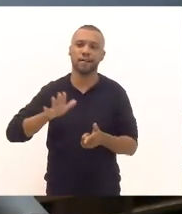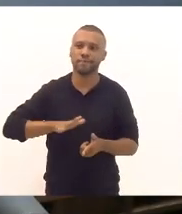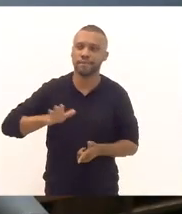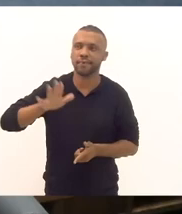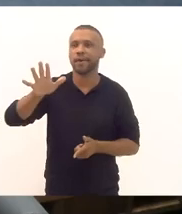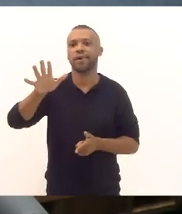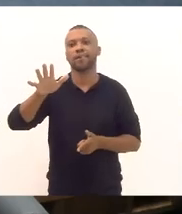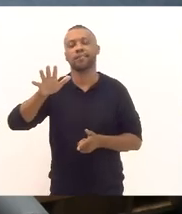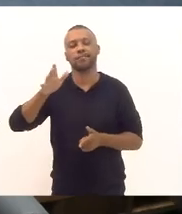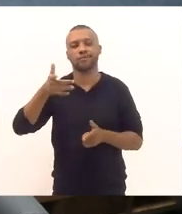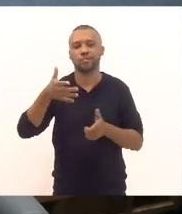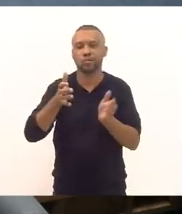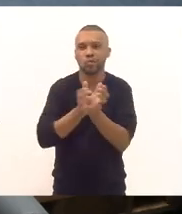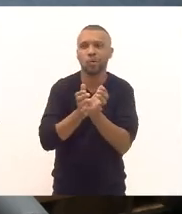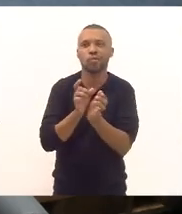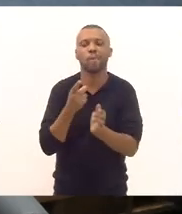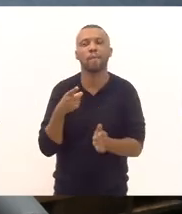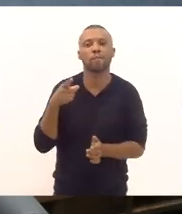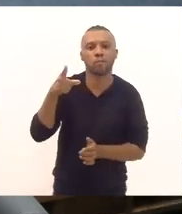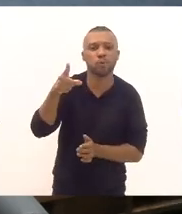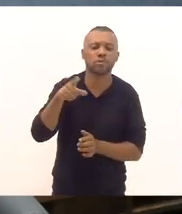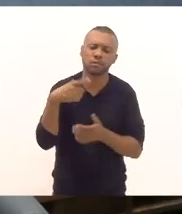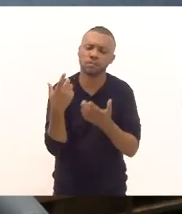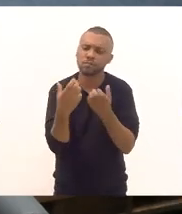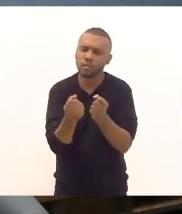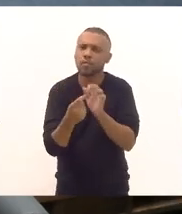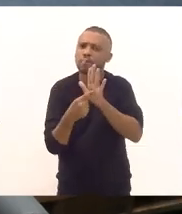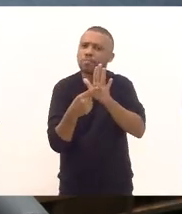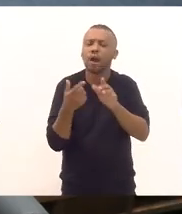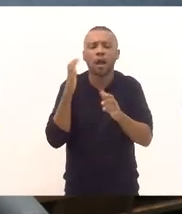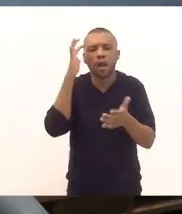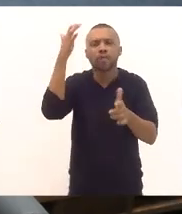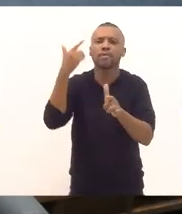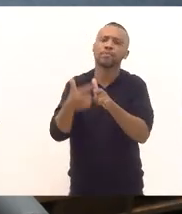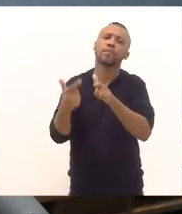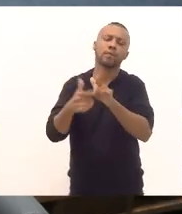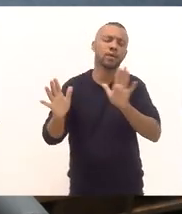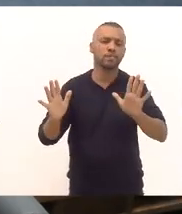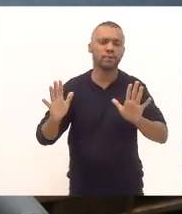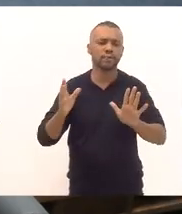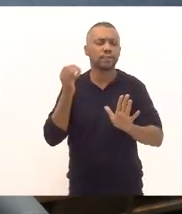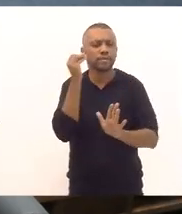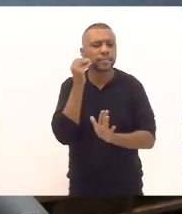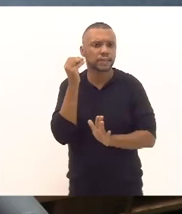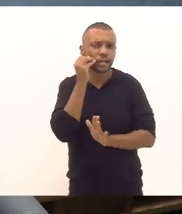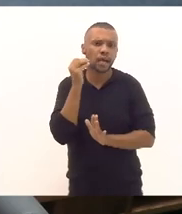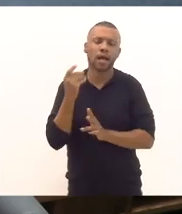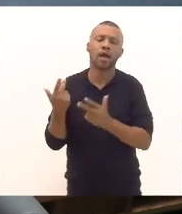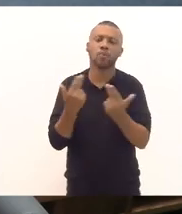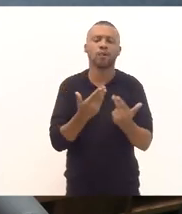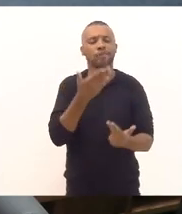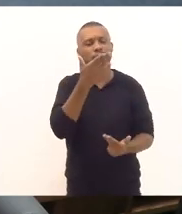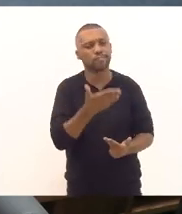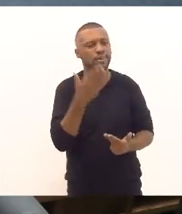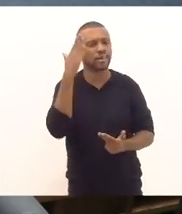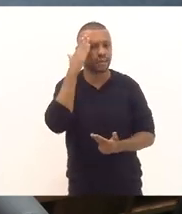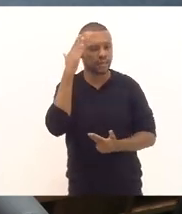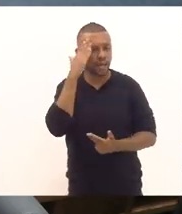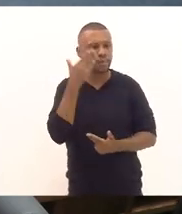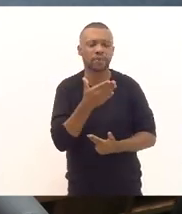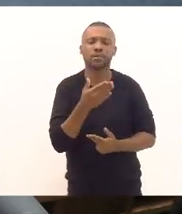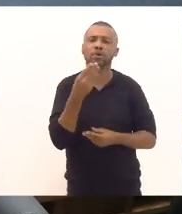dos segredo das comunidades carentes vamo colocar uma luz sobre isso e tenta resolver da mesma forma que vossa excelência sabe